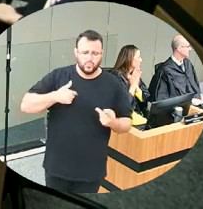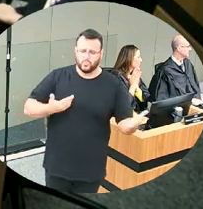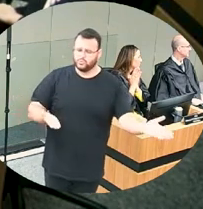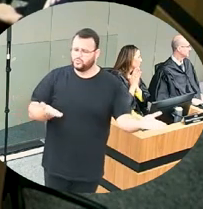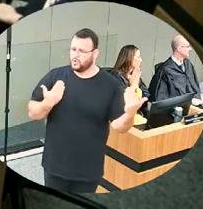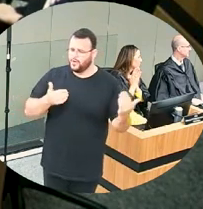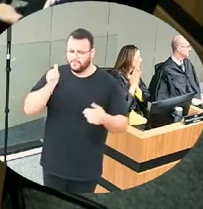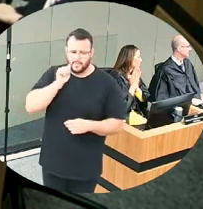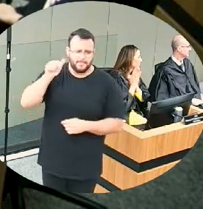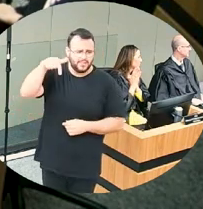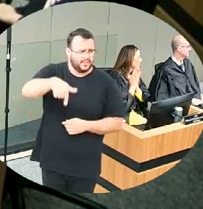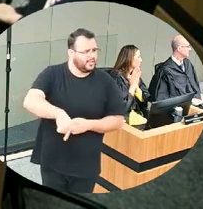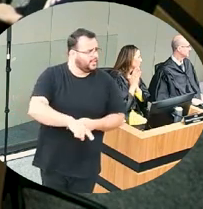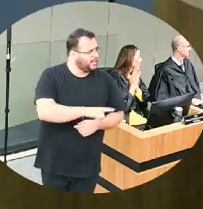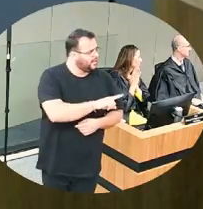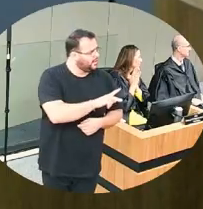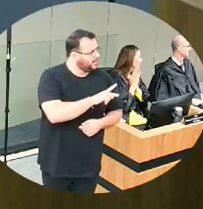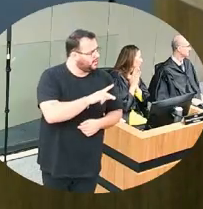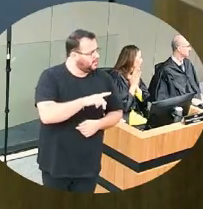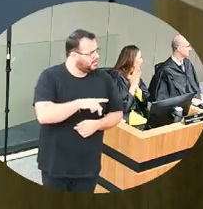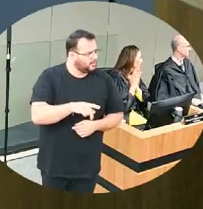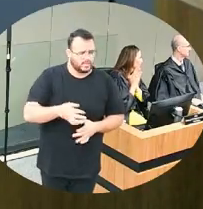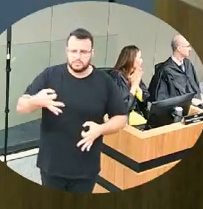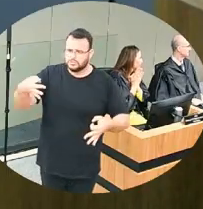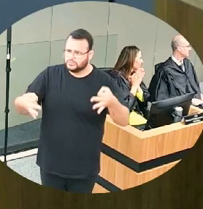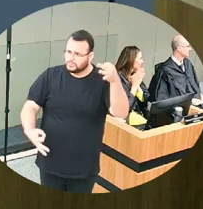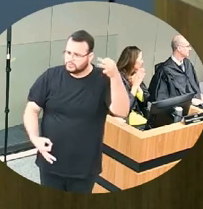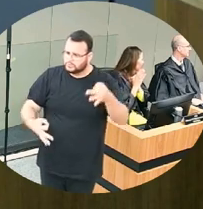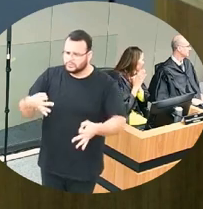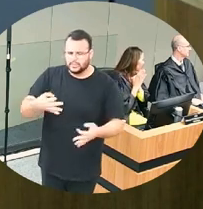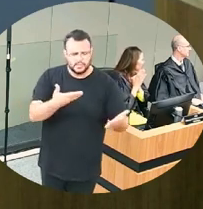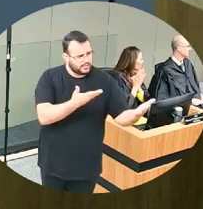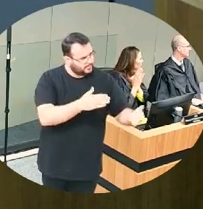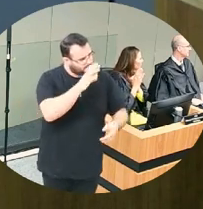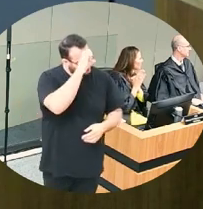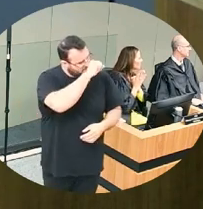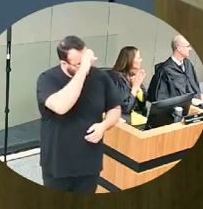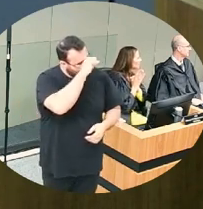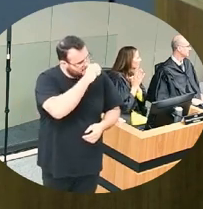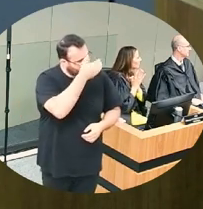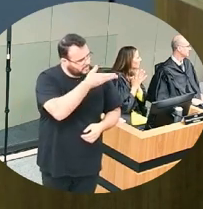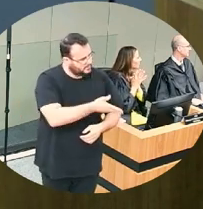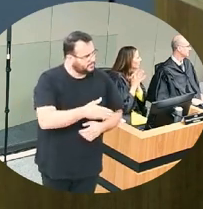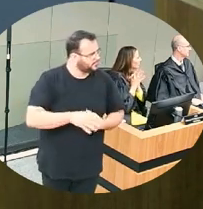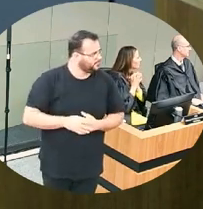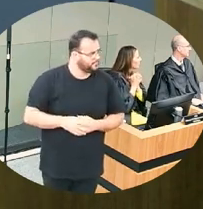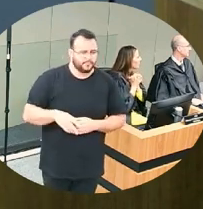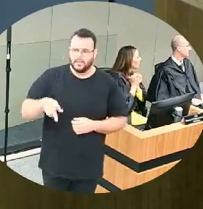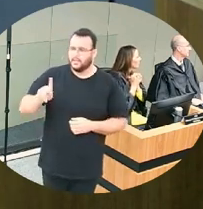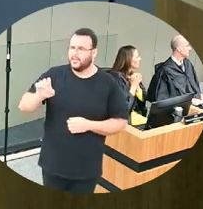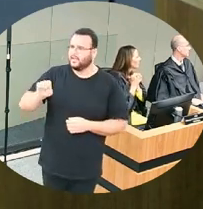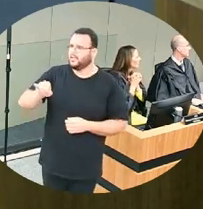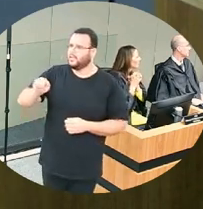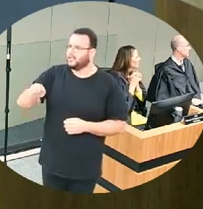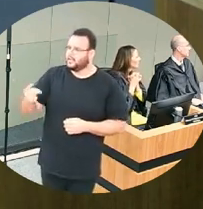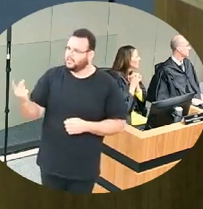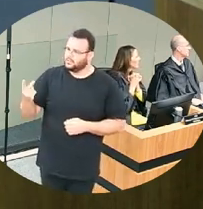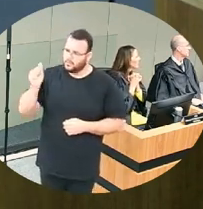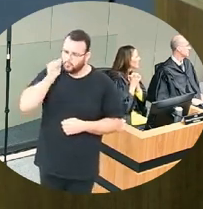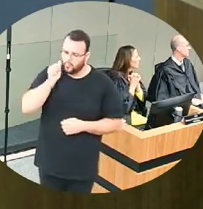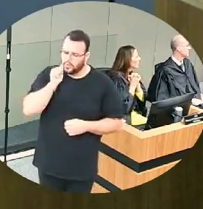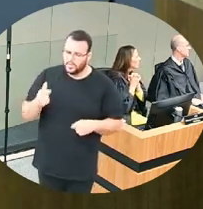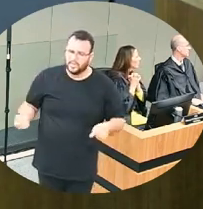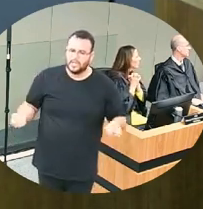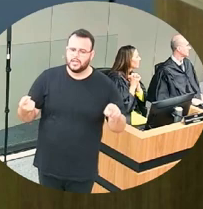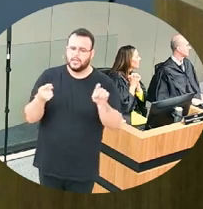jovem menina aqui ela nossa juíza o quanto aprendi com vossa excelência o quanto aprendi E essas duas mulheres estarão ao seu